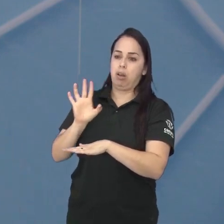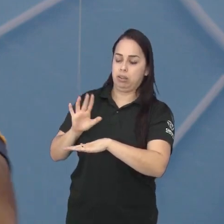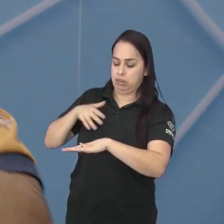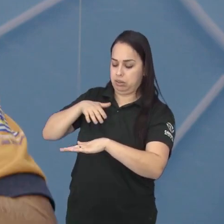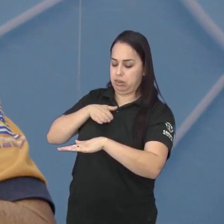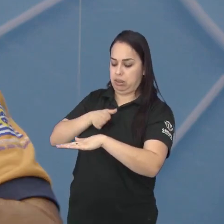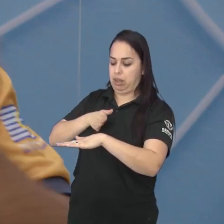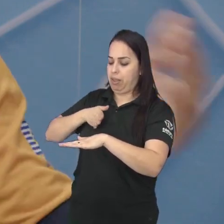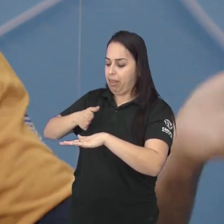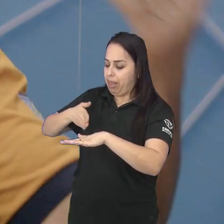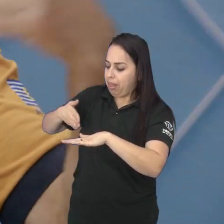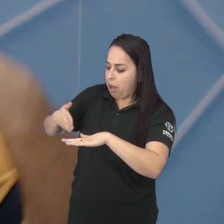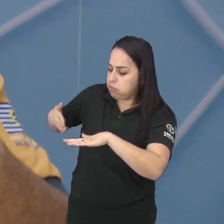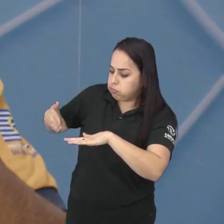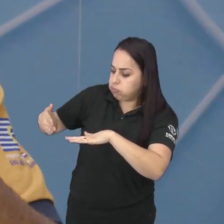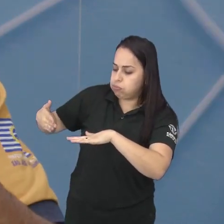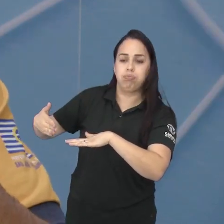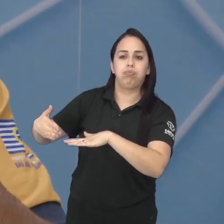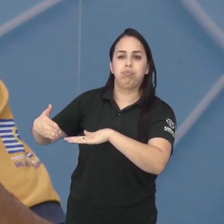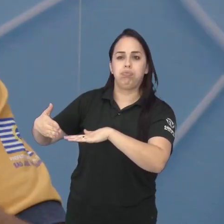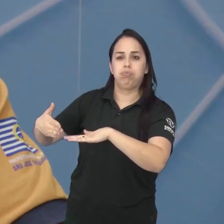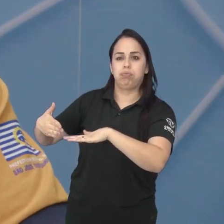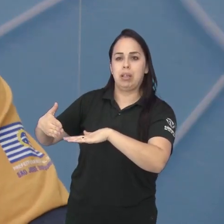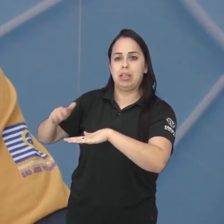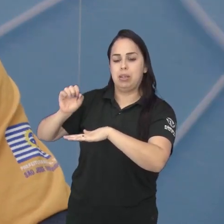não vai descer num canal só, até chegar à